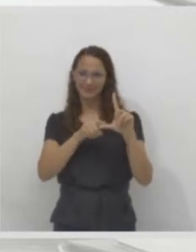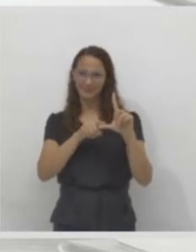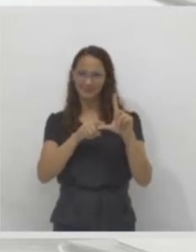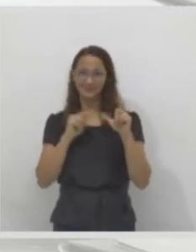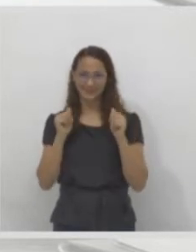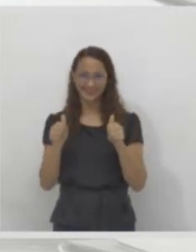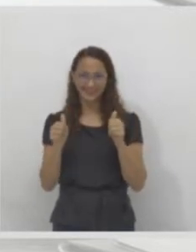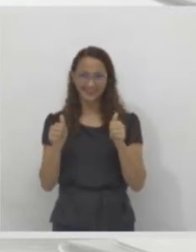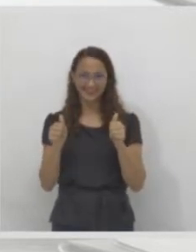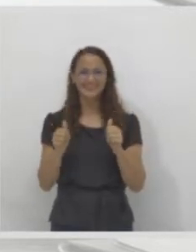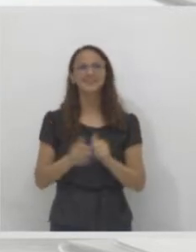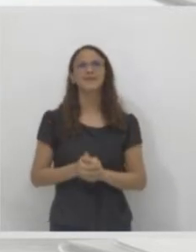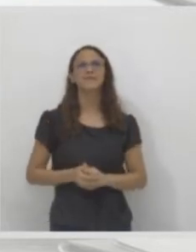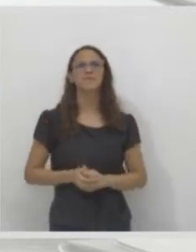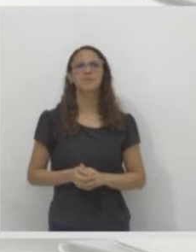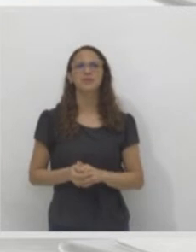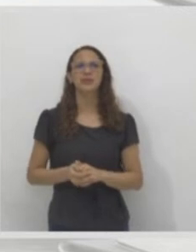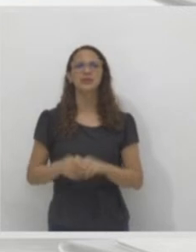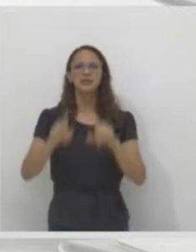onde